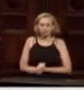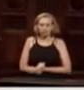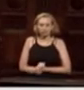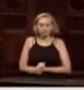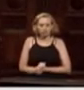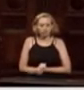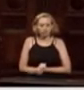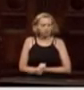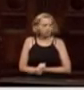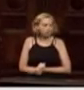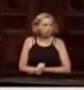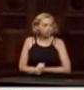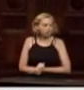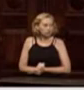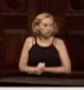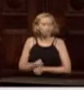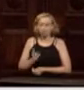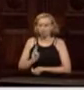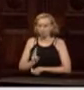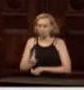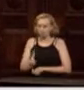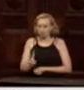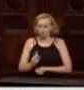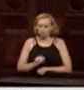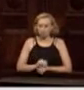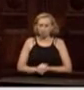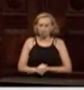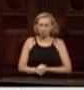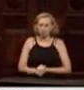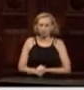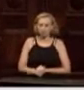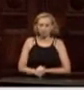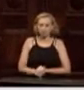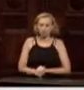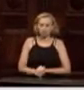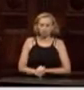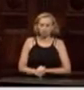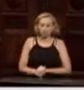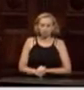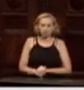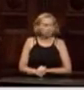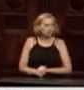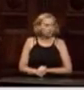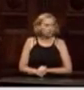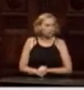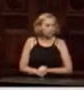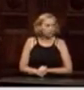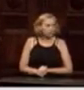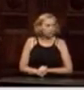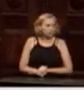Bom, prosseguindo, eu acho que essa questão